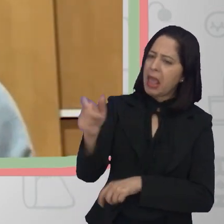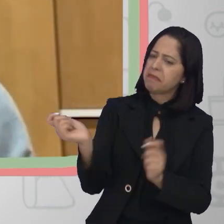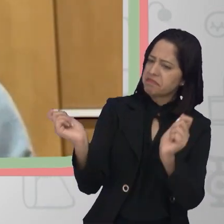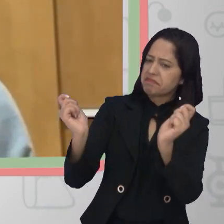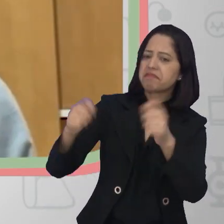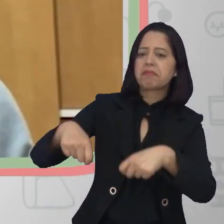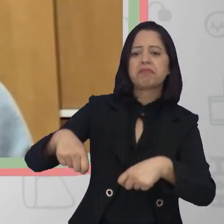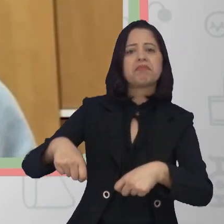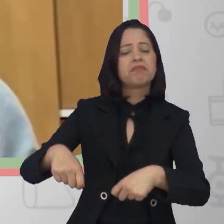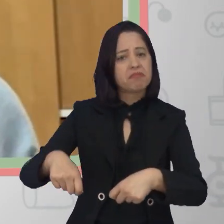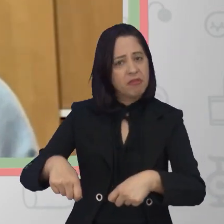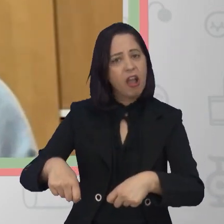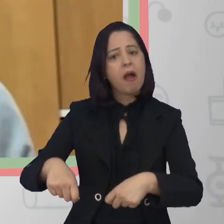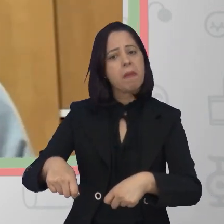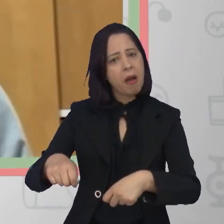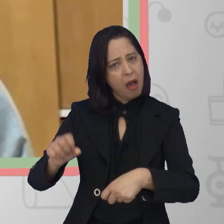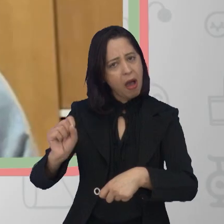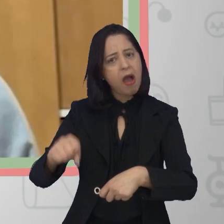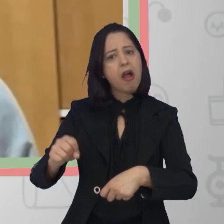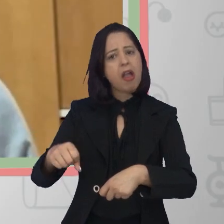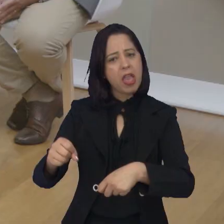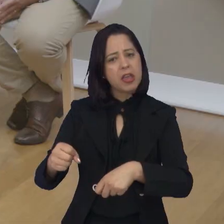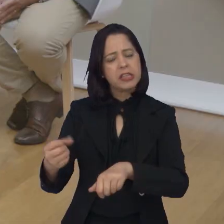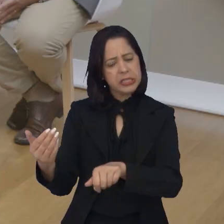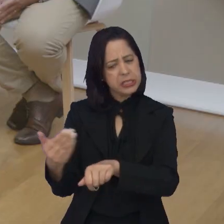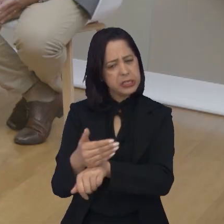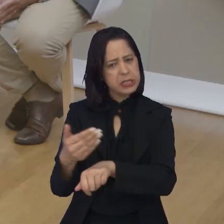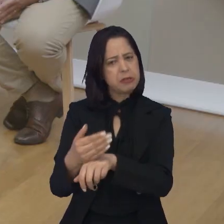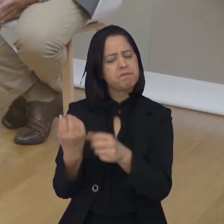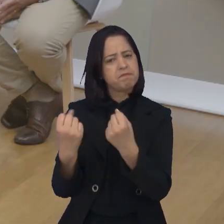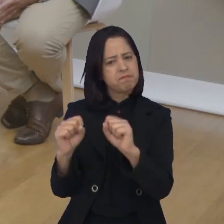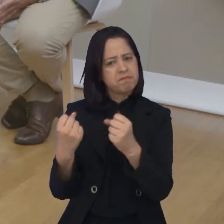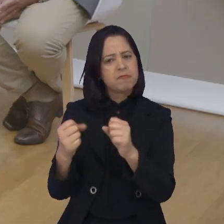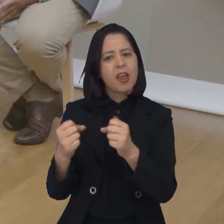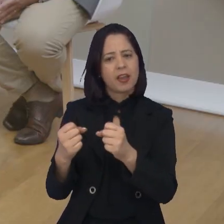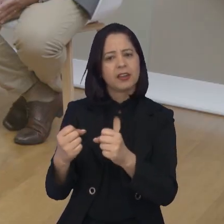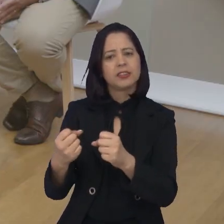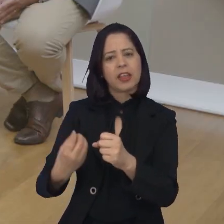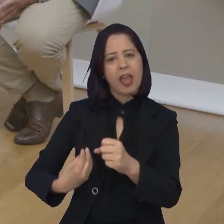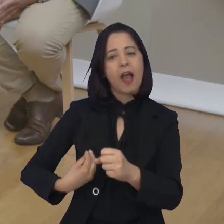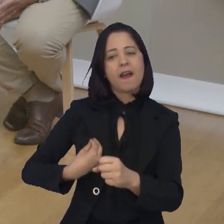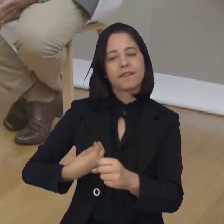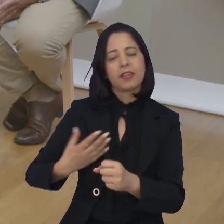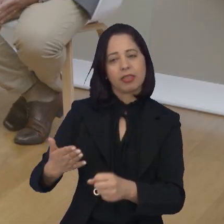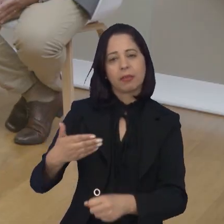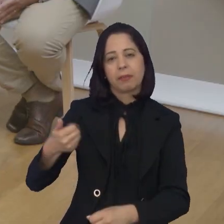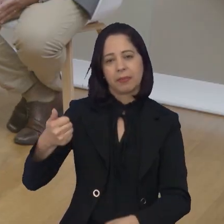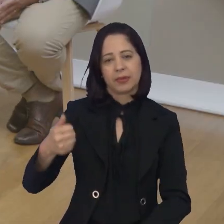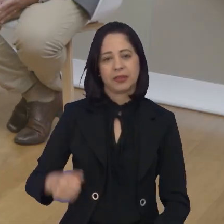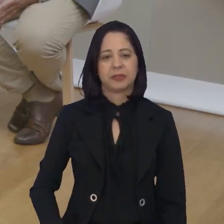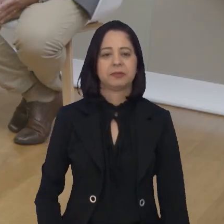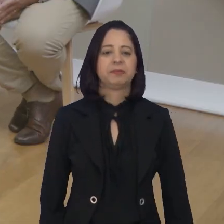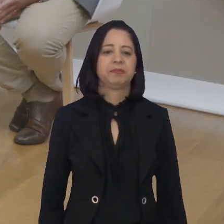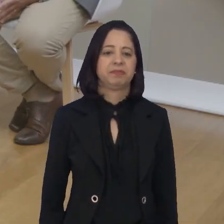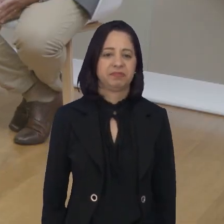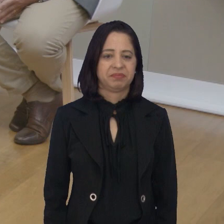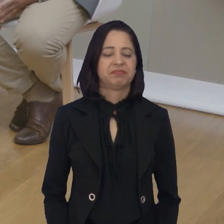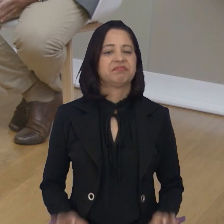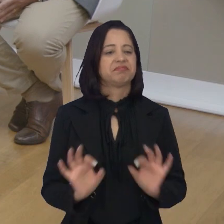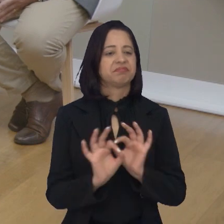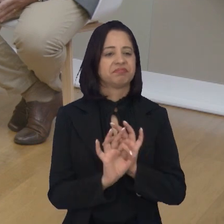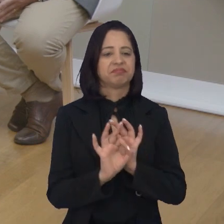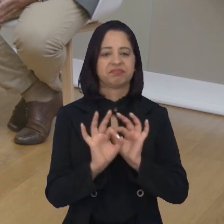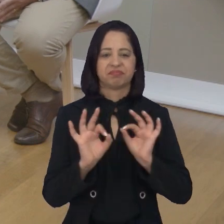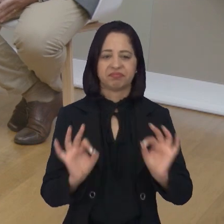capacidade sim, né, de responder aos estímulos e de melhorar suas capacidades.